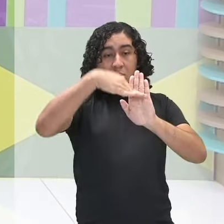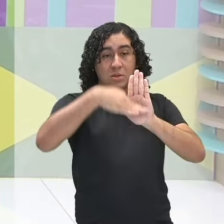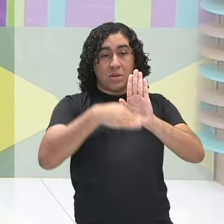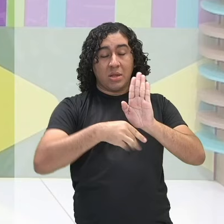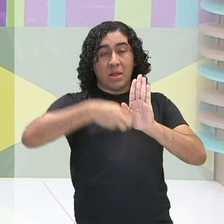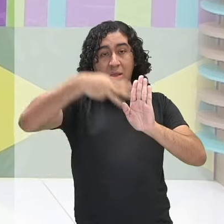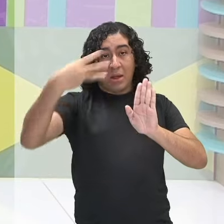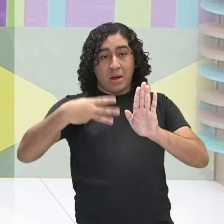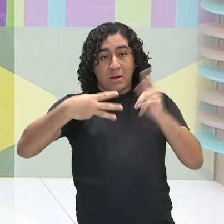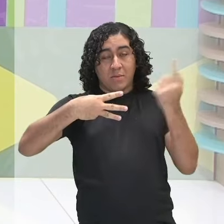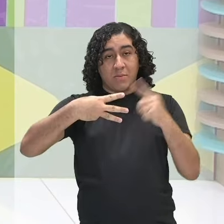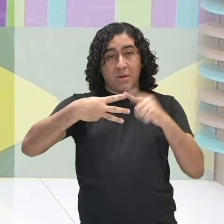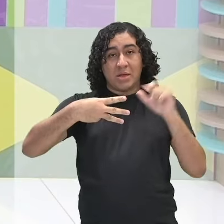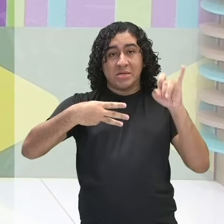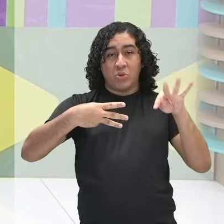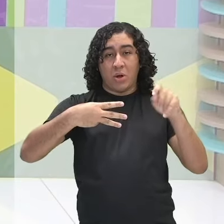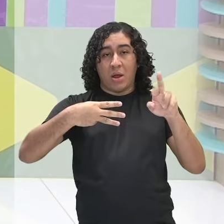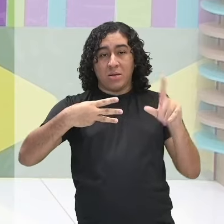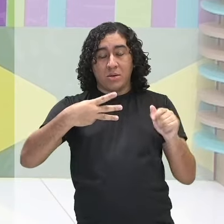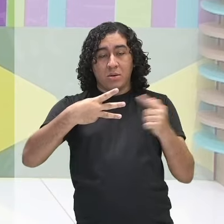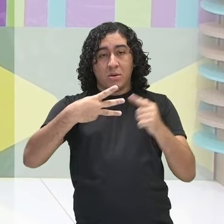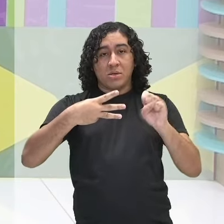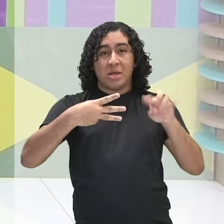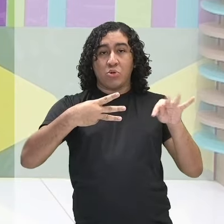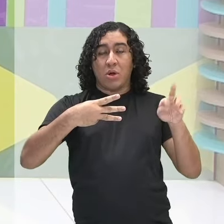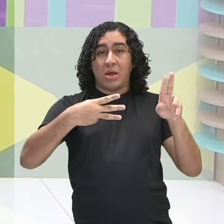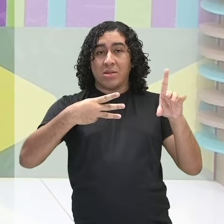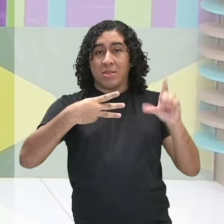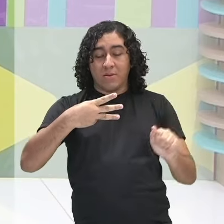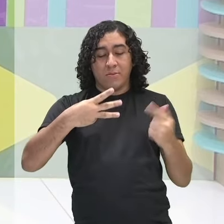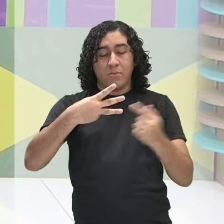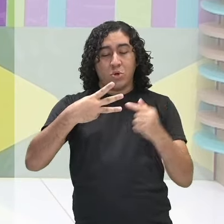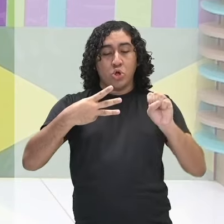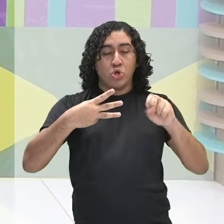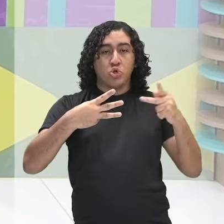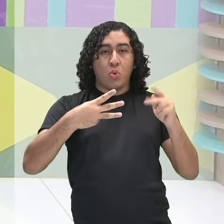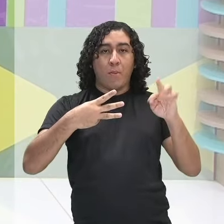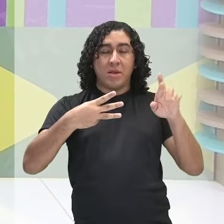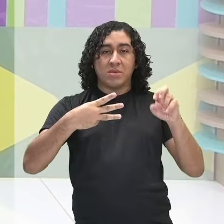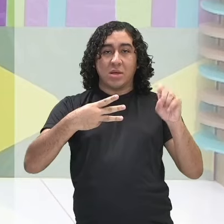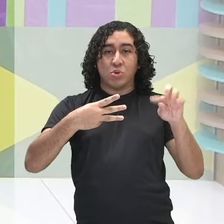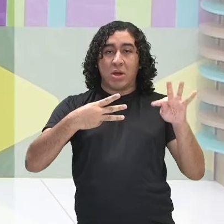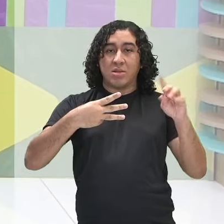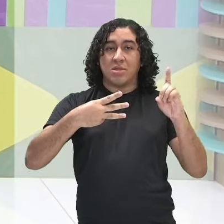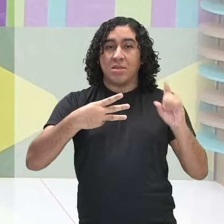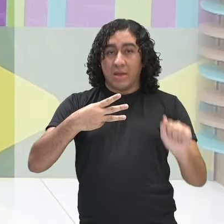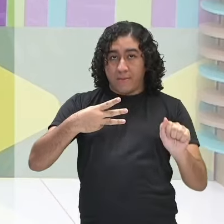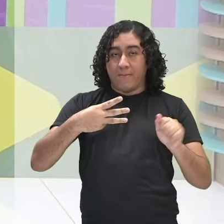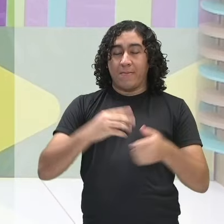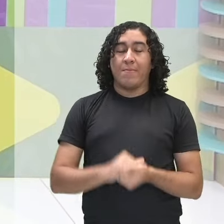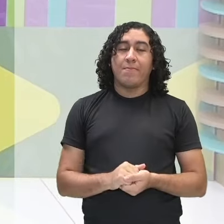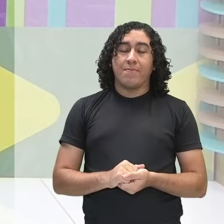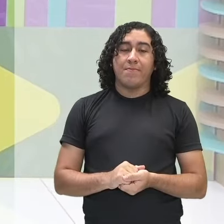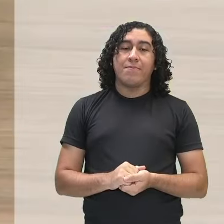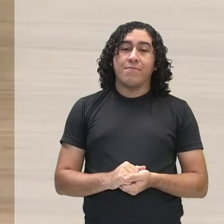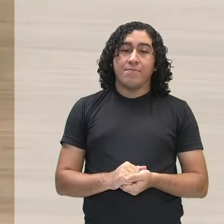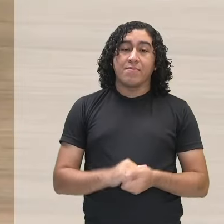em insaturada, saturada e supersaturada. Vamos conhecer. O coeficiente